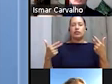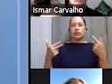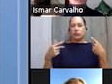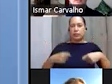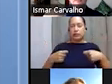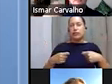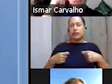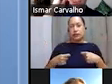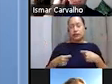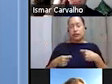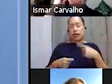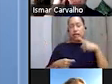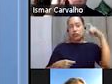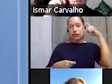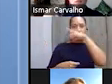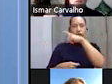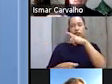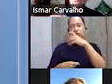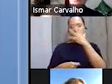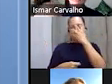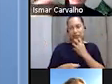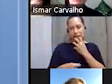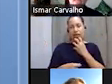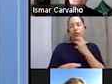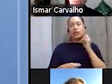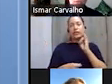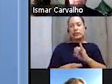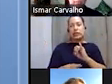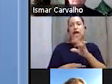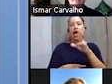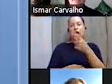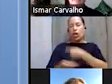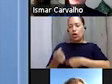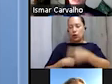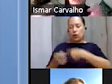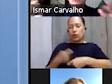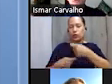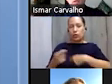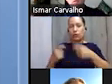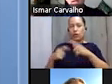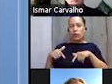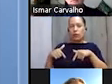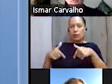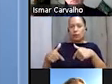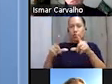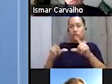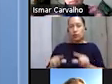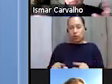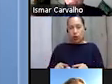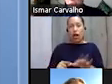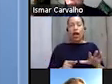quando você faz com que a economia esteja mais ativa, as explorações de calcário passam a